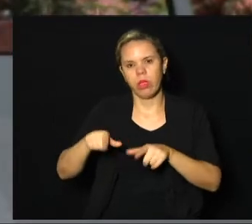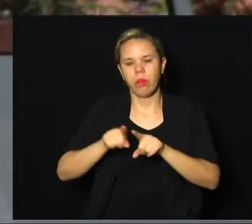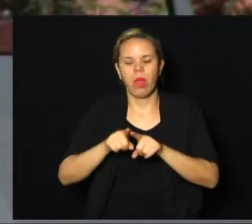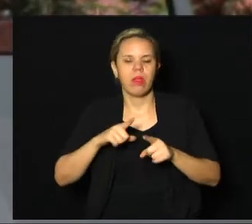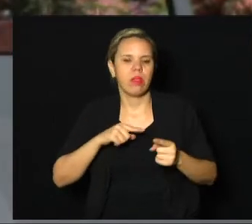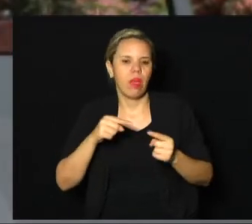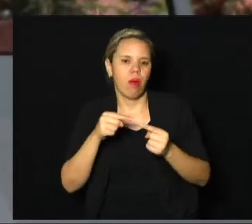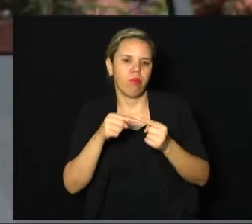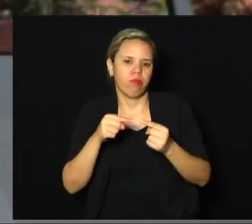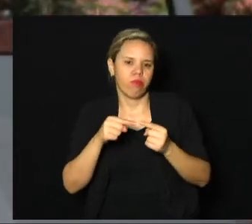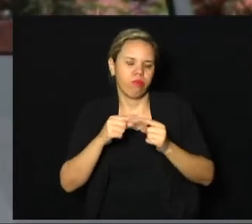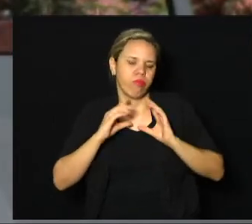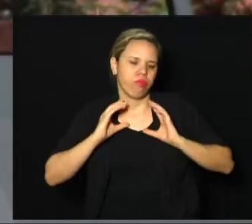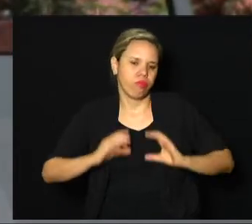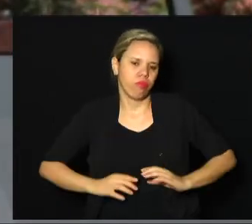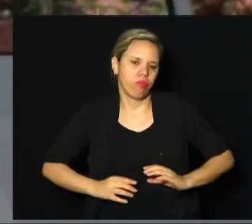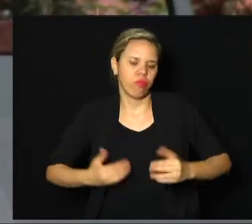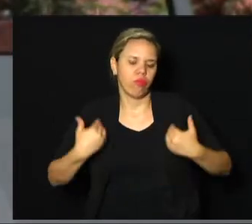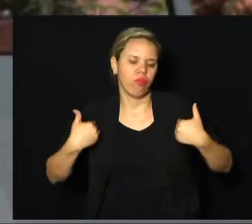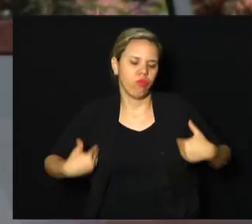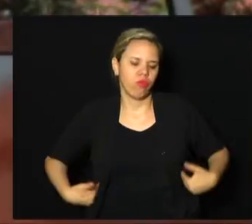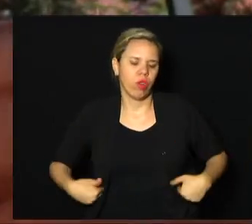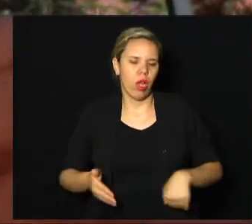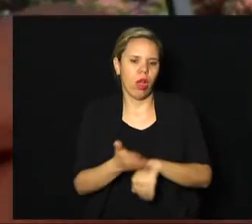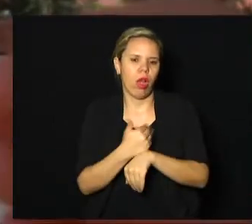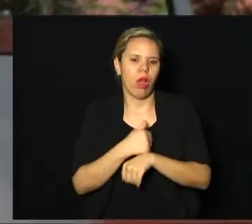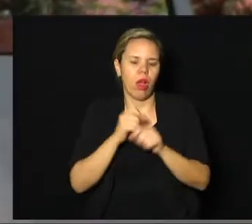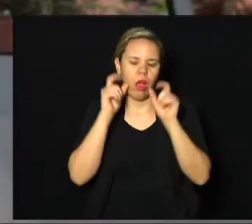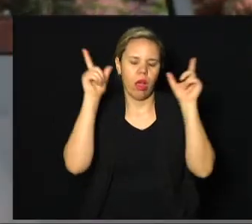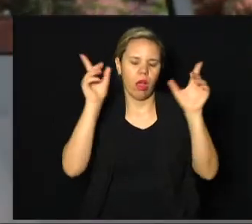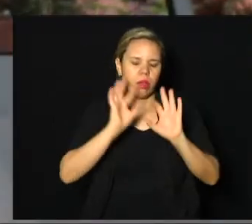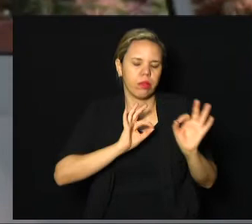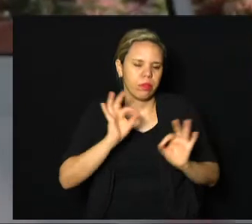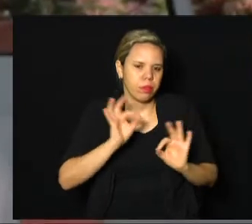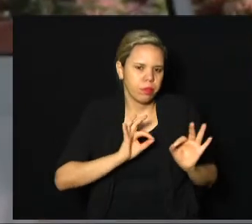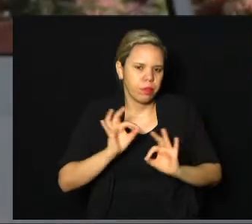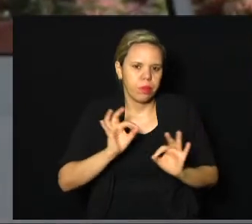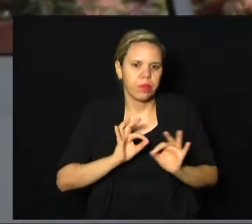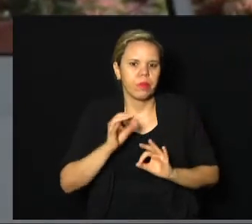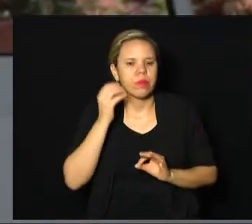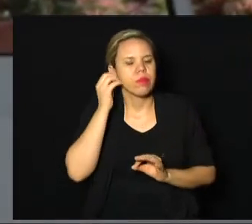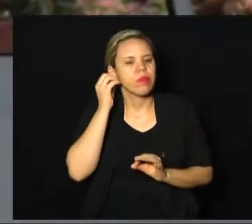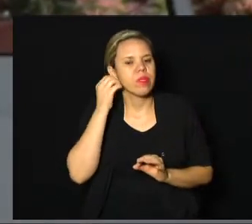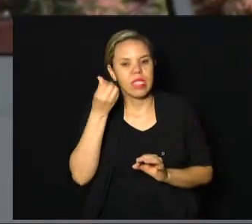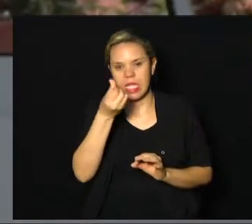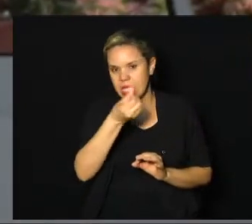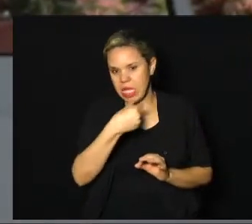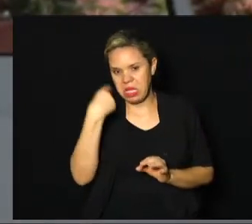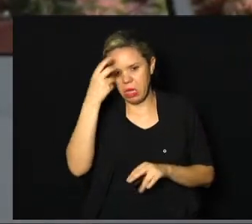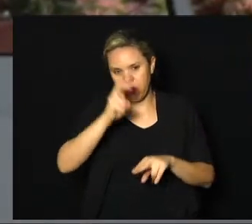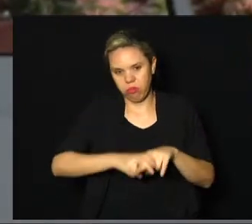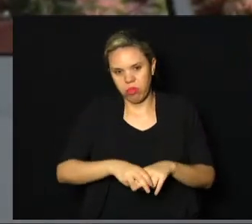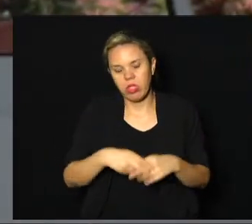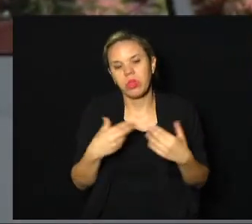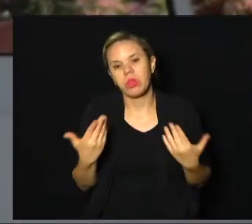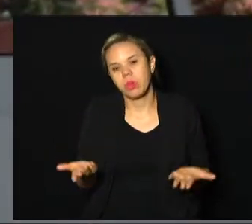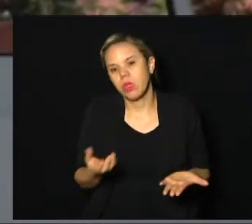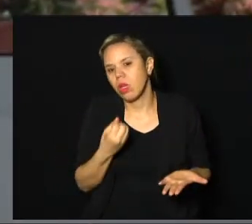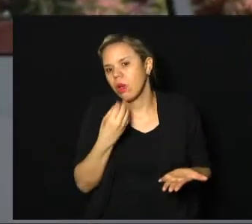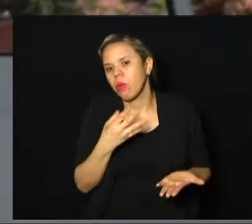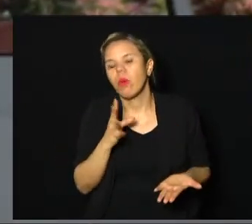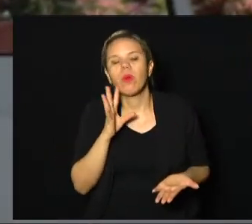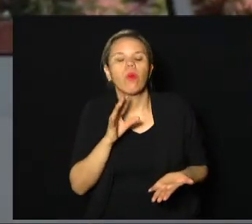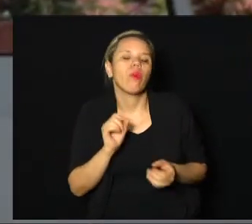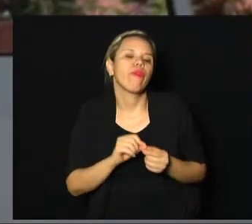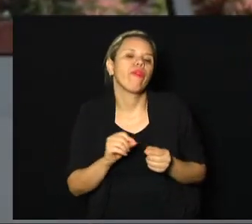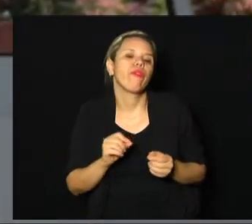disciplina também, né? De acordar com antecedência, de se preparar. Eu vou ficar 6 horas sentado. Putz, será que não seria bacana